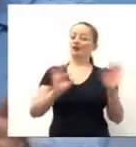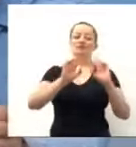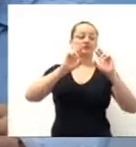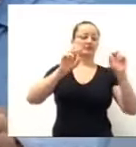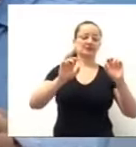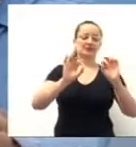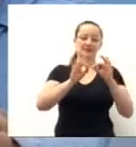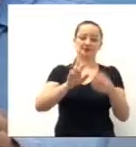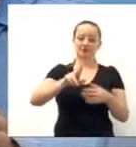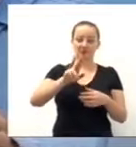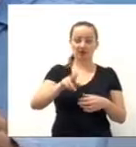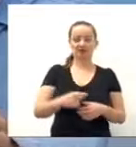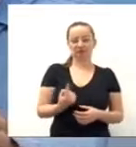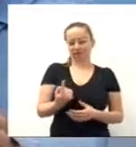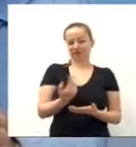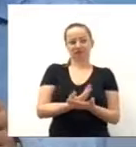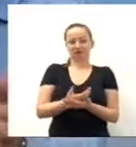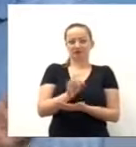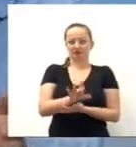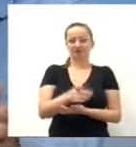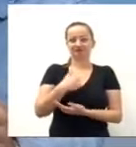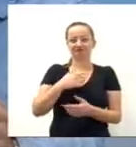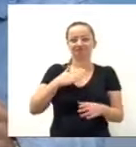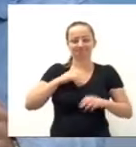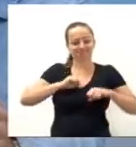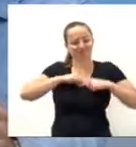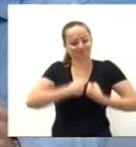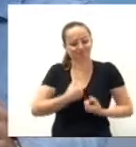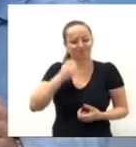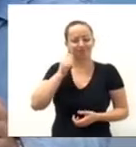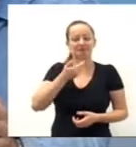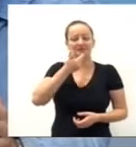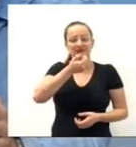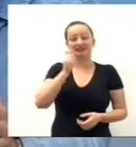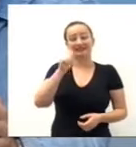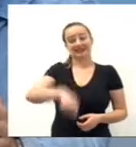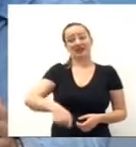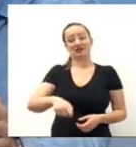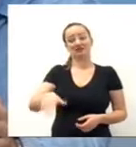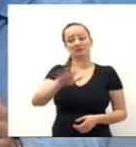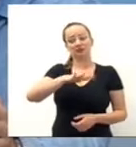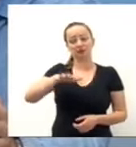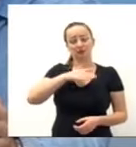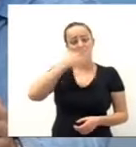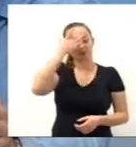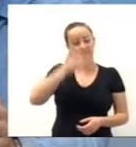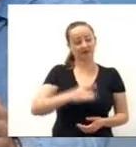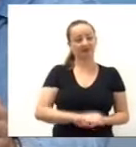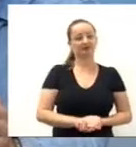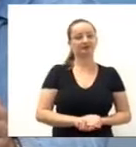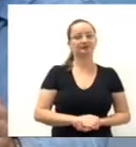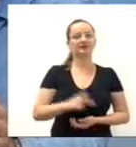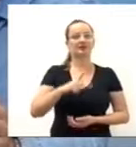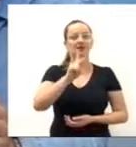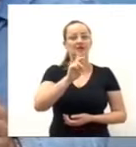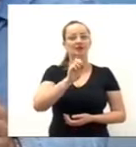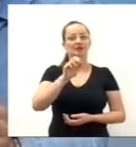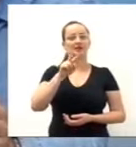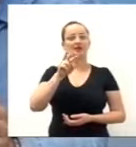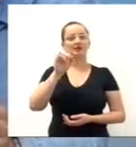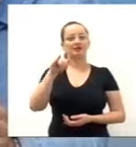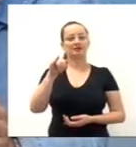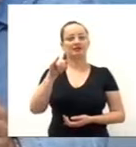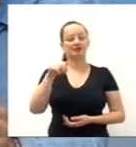única aula, mas a gente está fazendo aí a melhor possível, né, para a compreensão de todos. E o Kevin está justamente perguntando